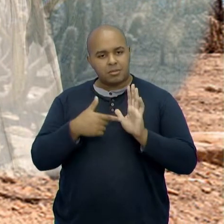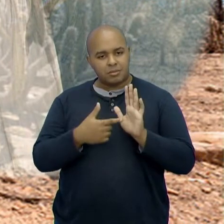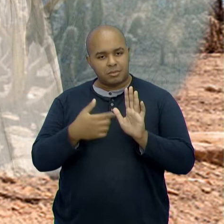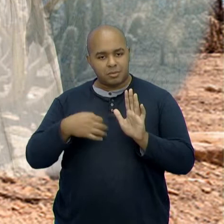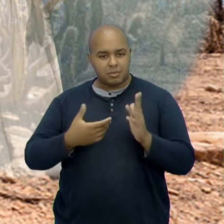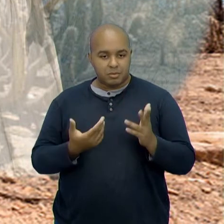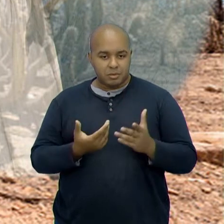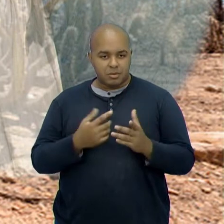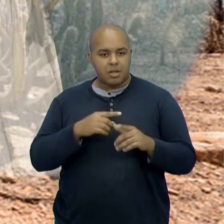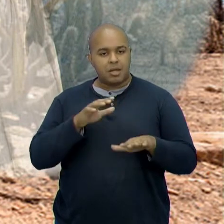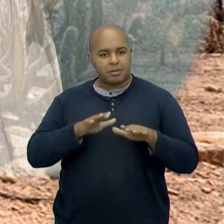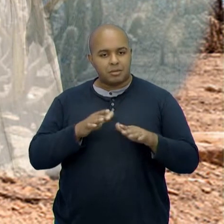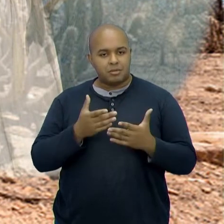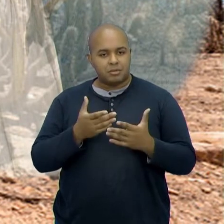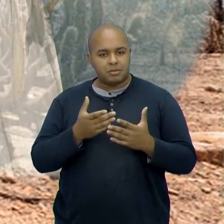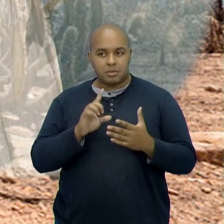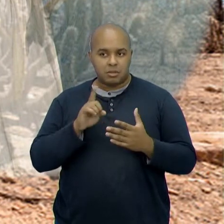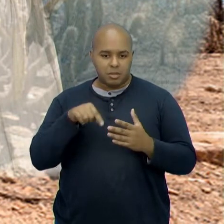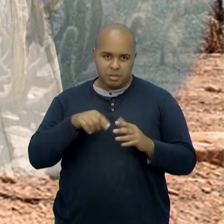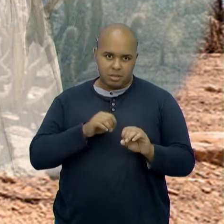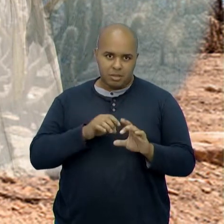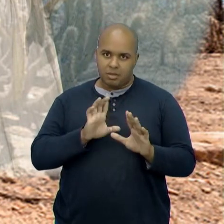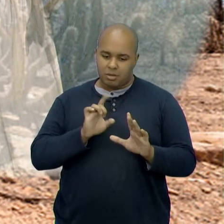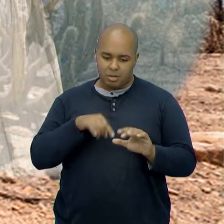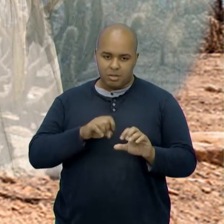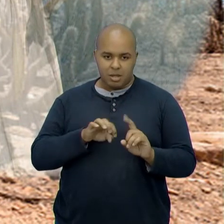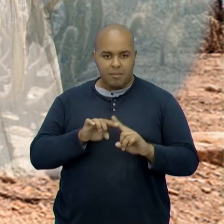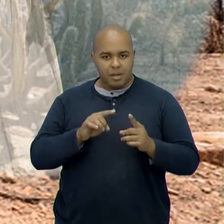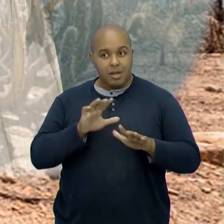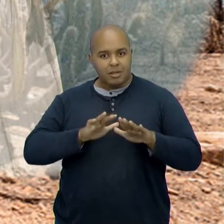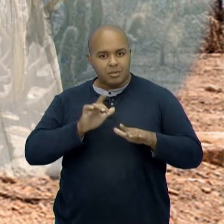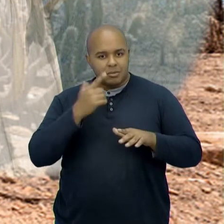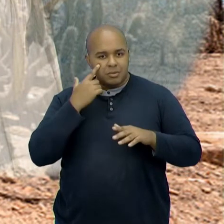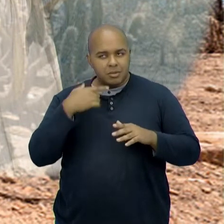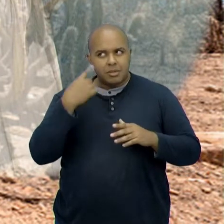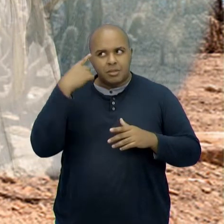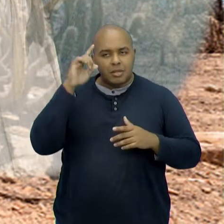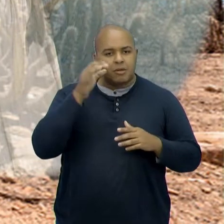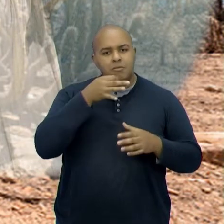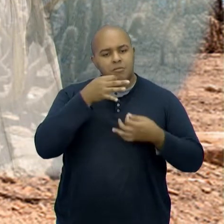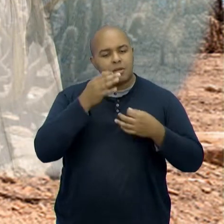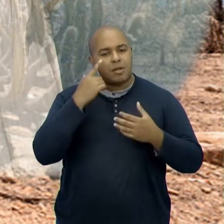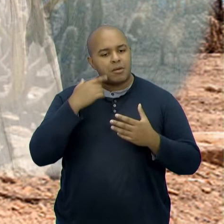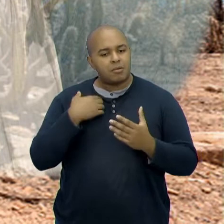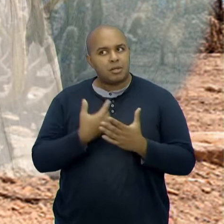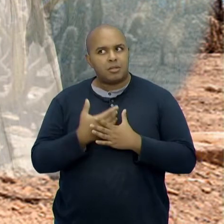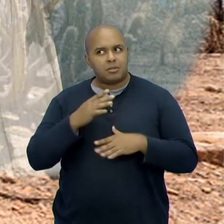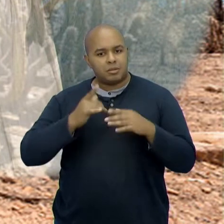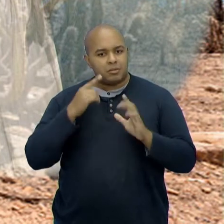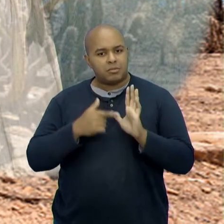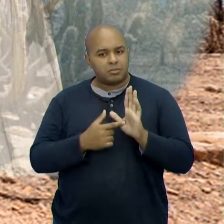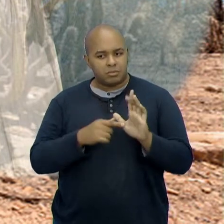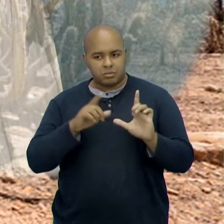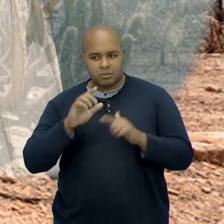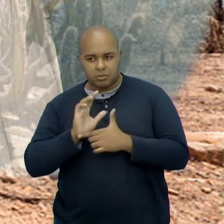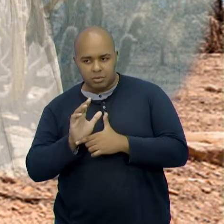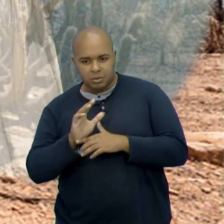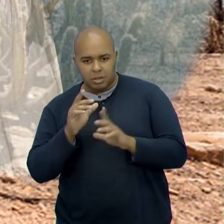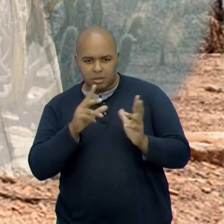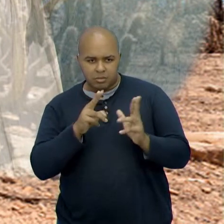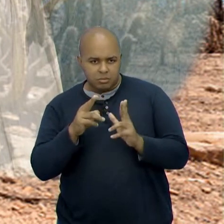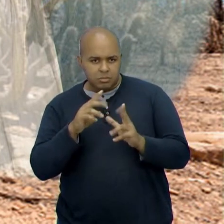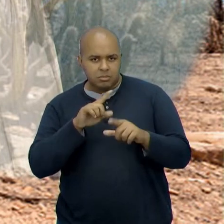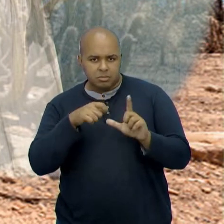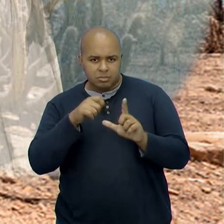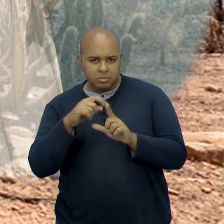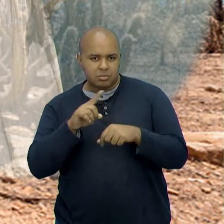trazendo. Então, de vez em quando, não nessa aula aqui, tá, gente? Mas vocês aí, nessa ideia do argumento de vez em quando vai aparecer uma cena do filme, né?